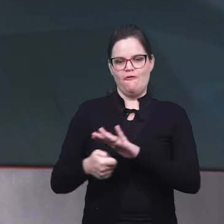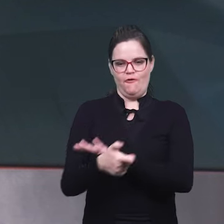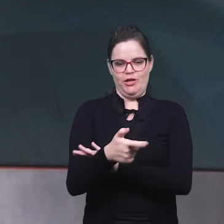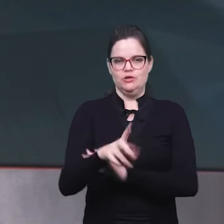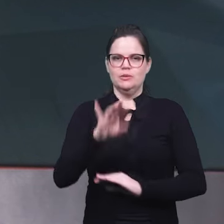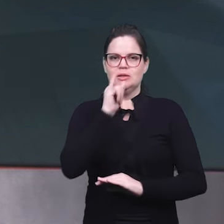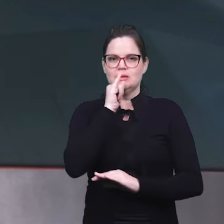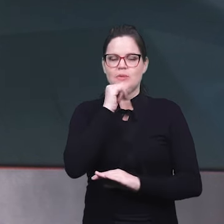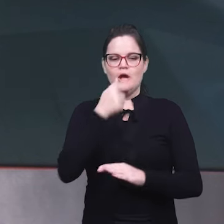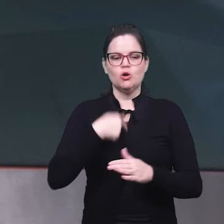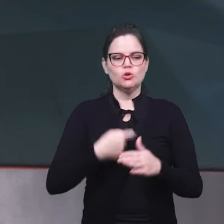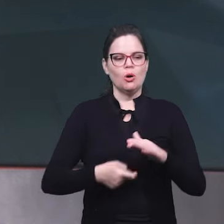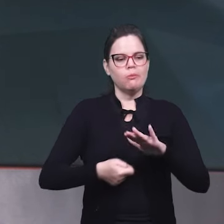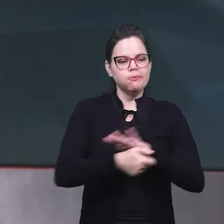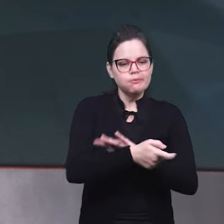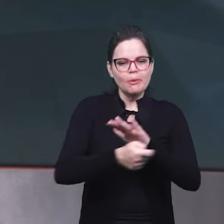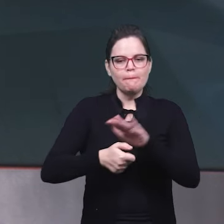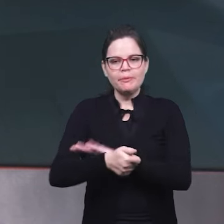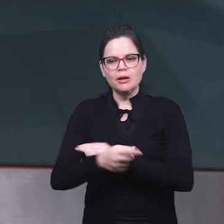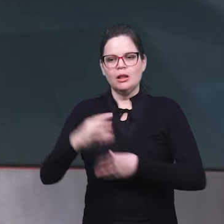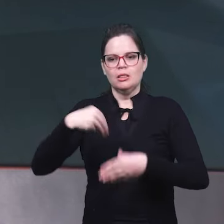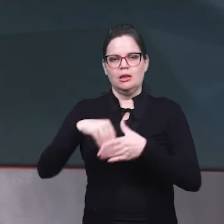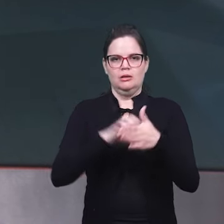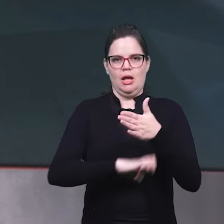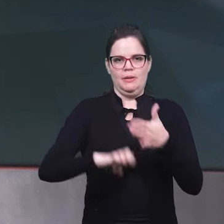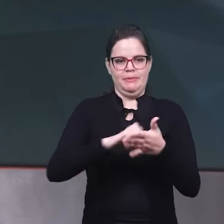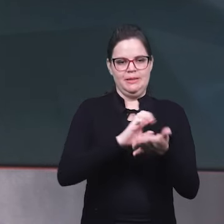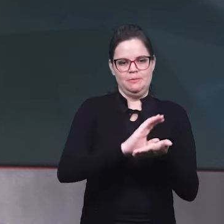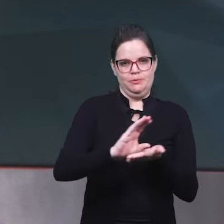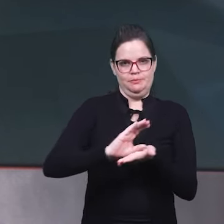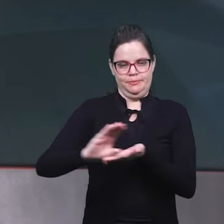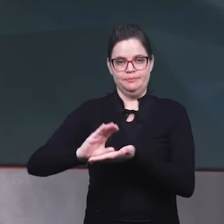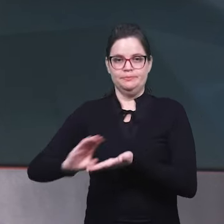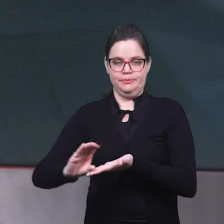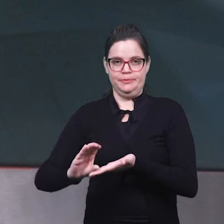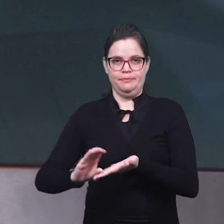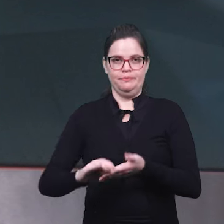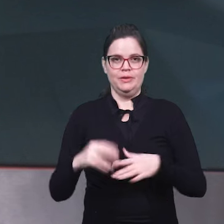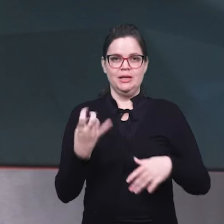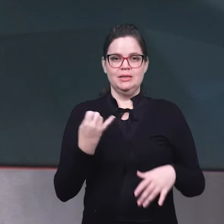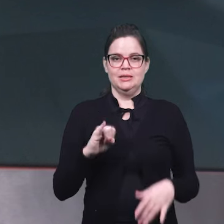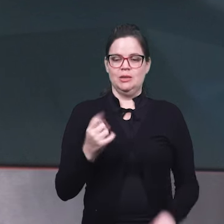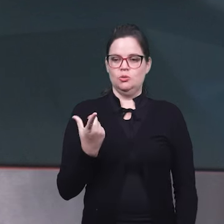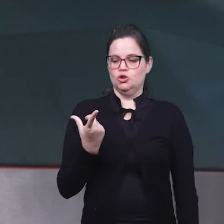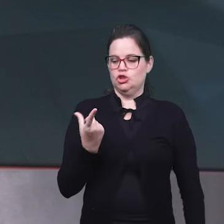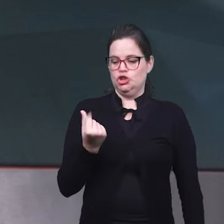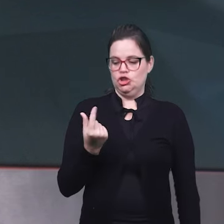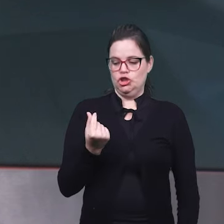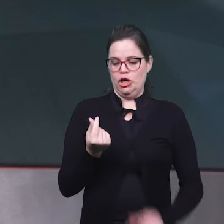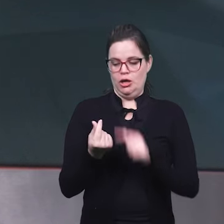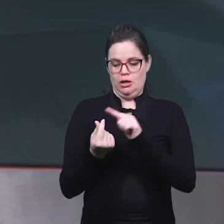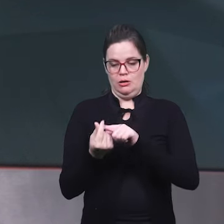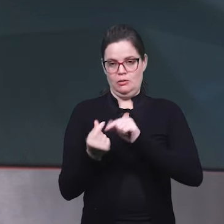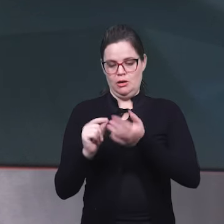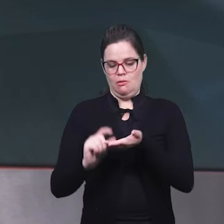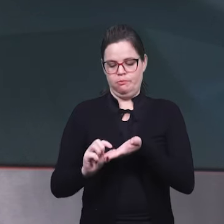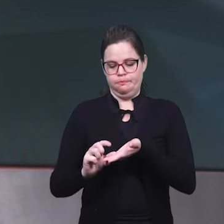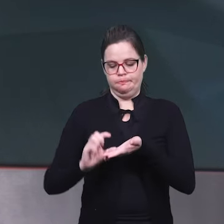financiando empresas. Esse dinheiro na mão de alguém que